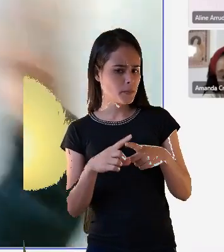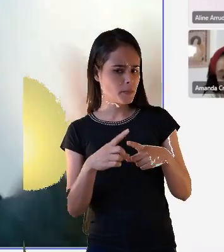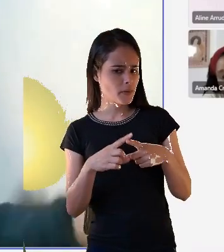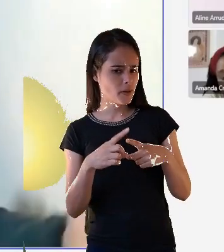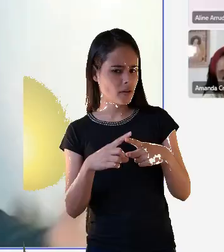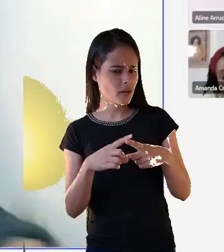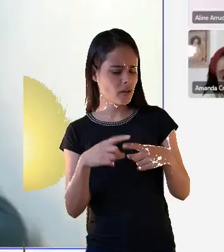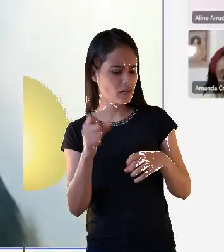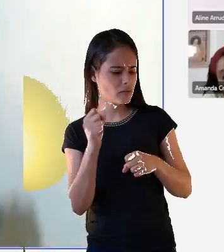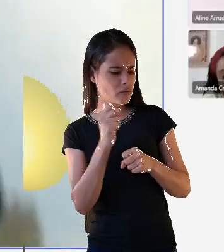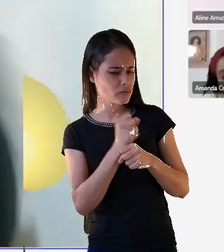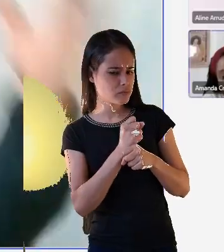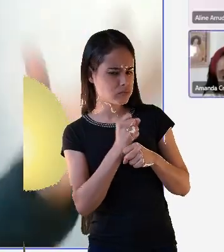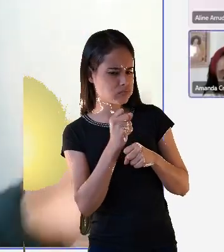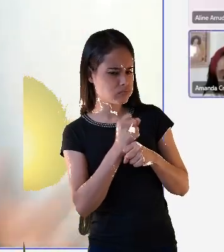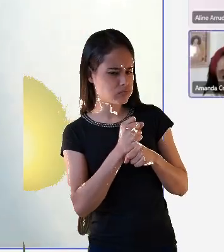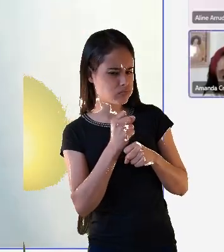Isso